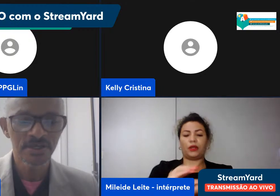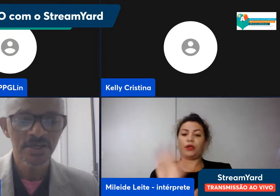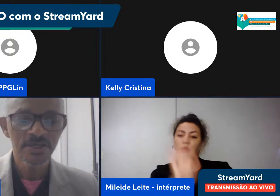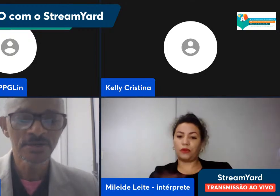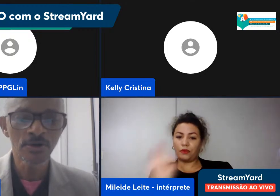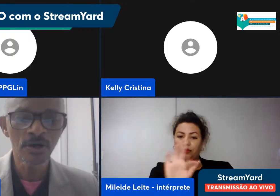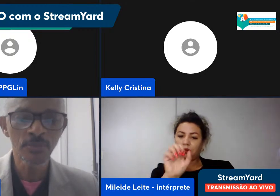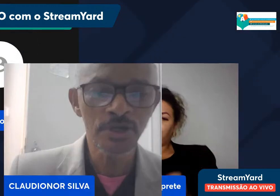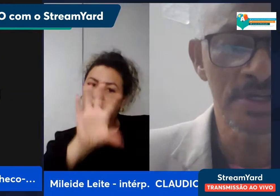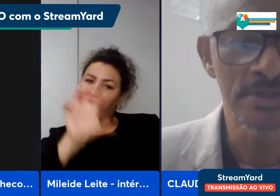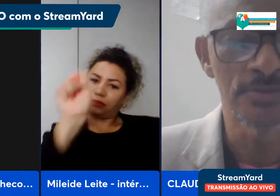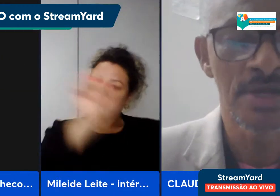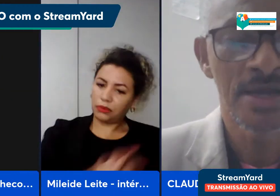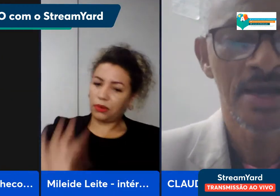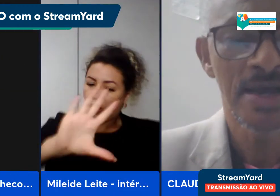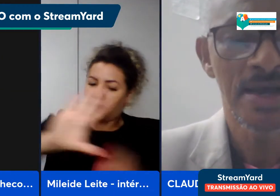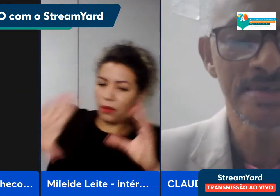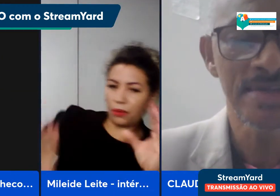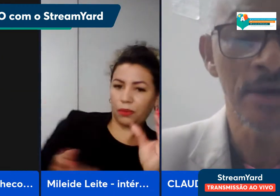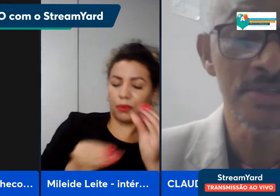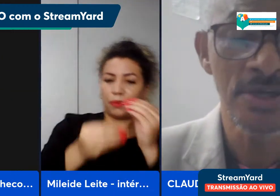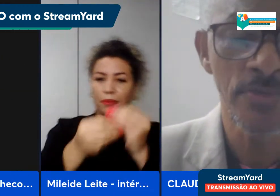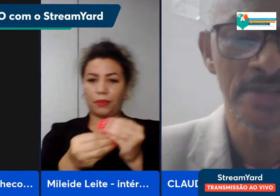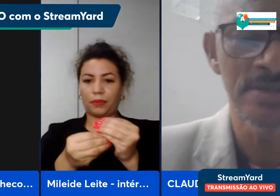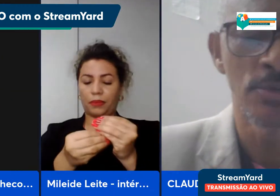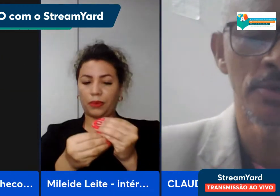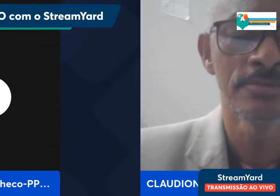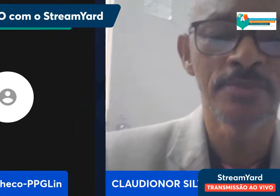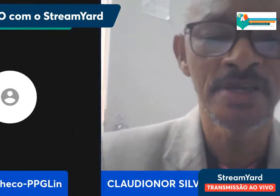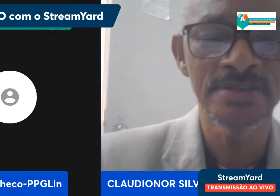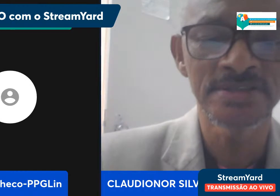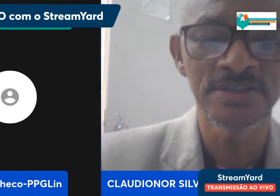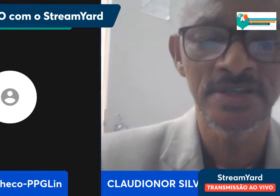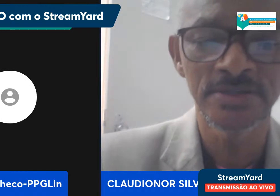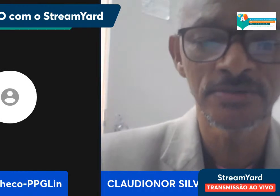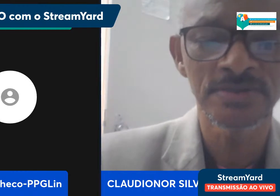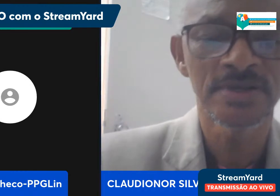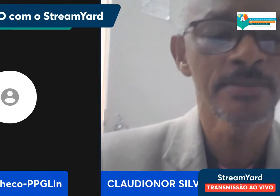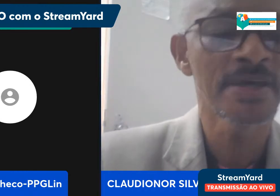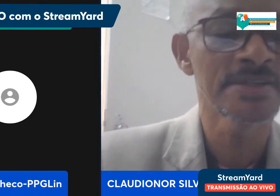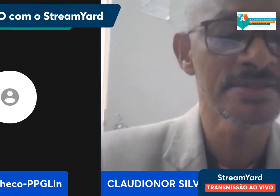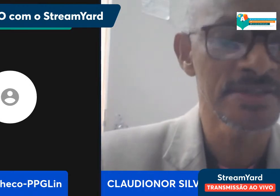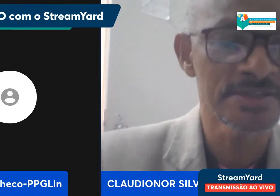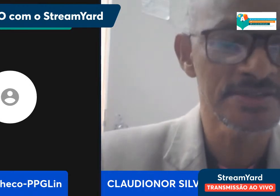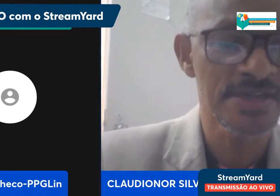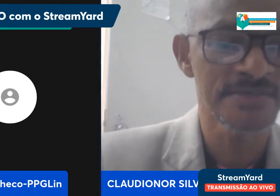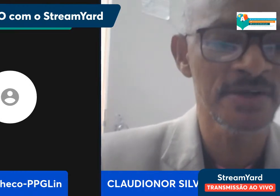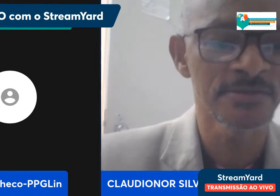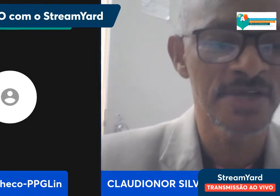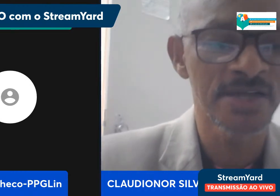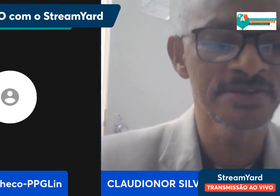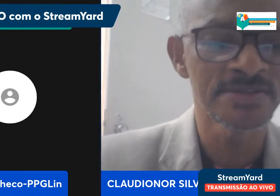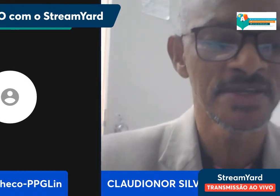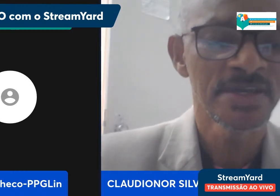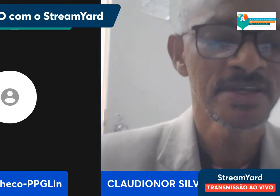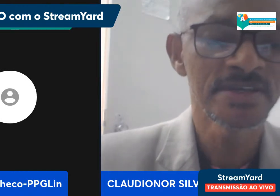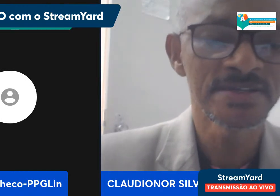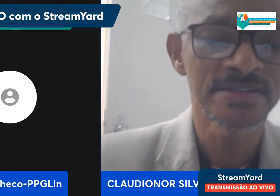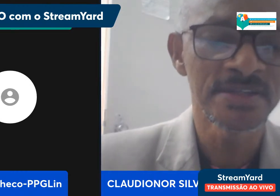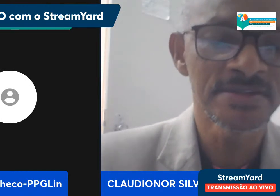sudoeste, incorporando ao seu patrimônio, bens e direitos pertencentes às